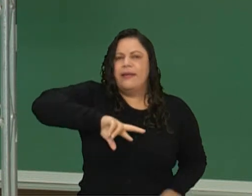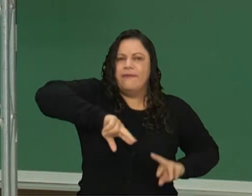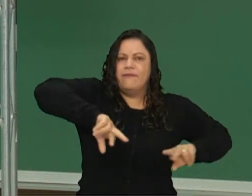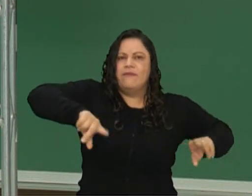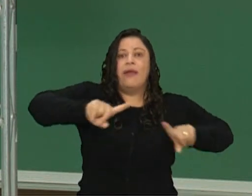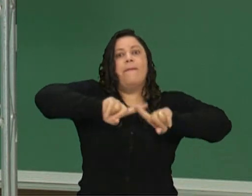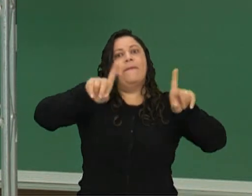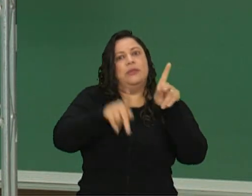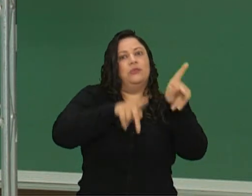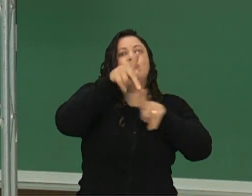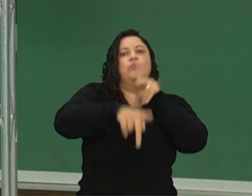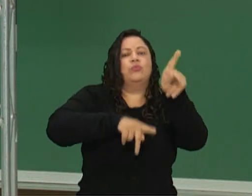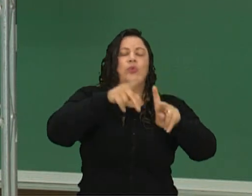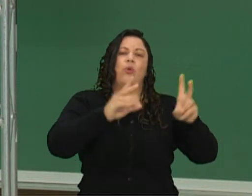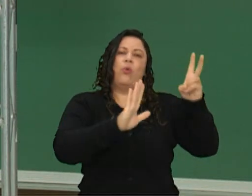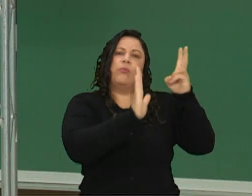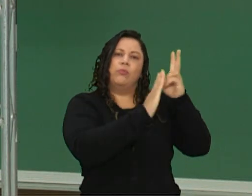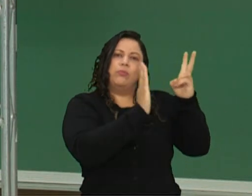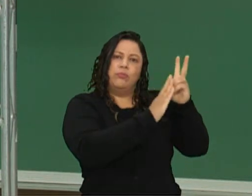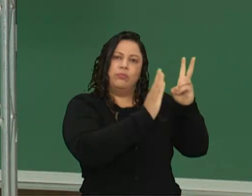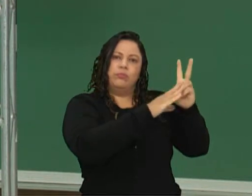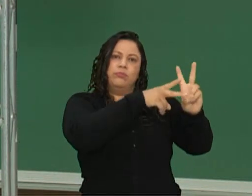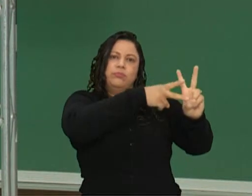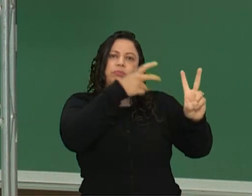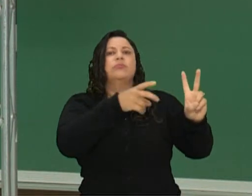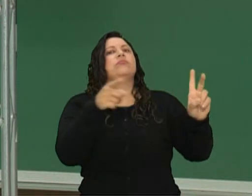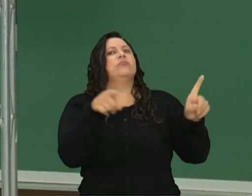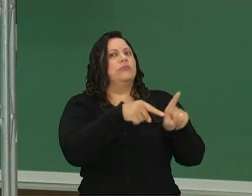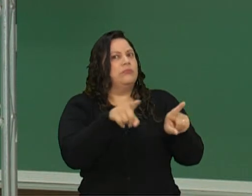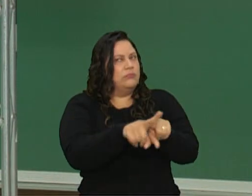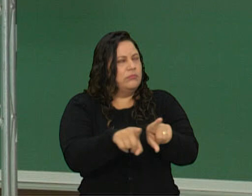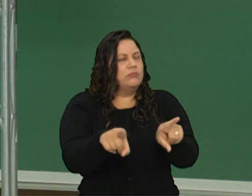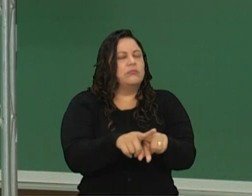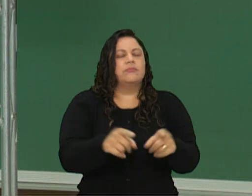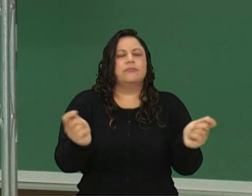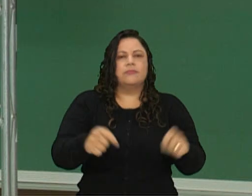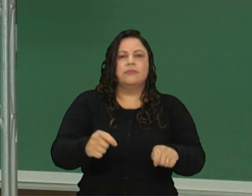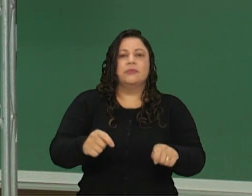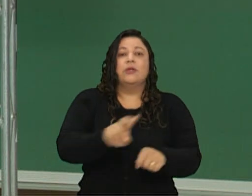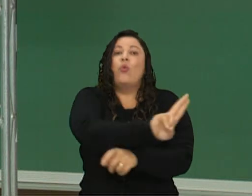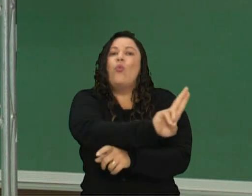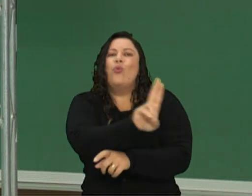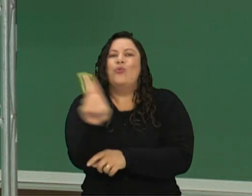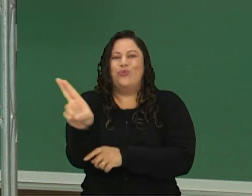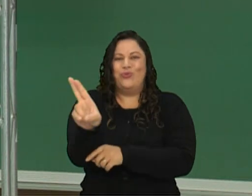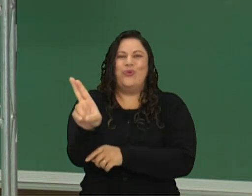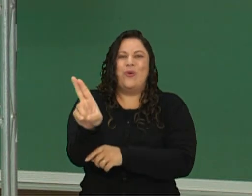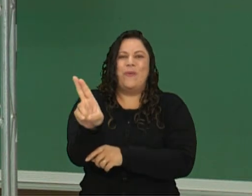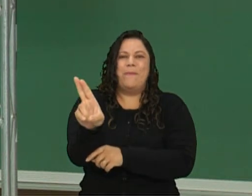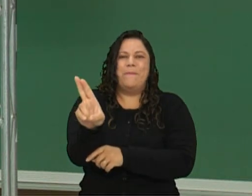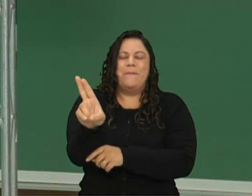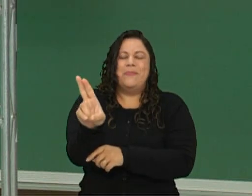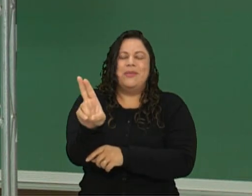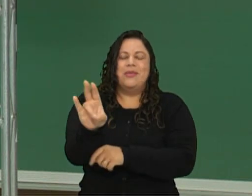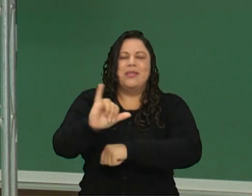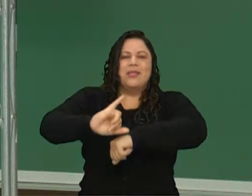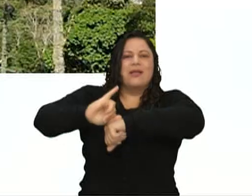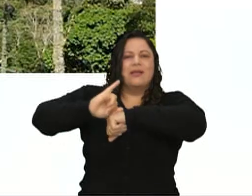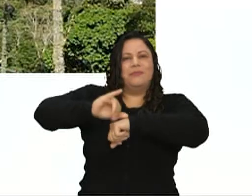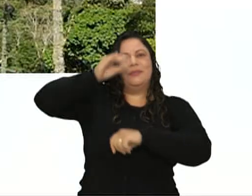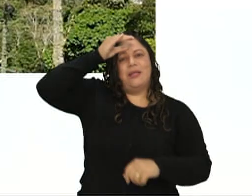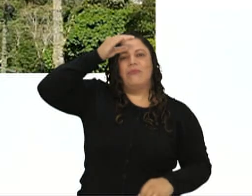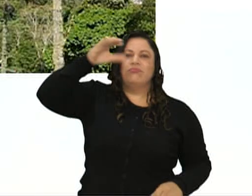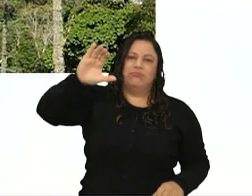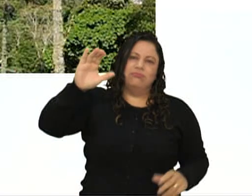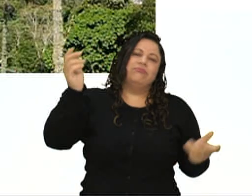os povos indígenas. Inclusive, o nome da nossa capital paranaense, Curitiba, é formada